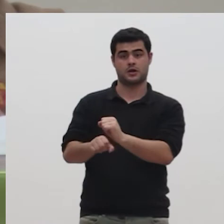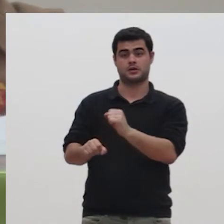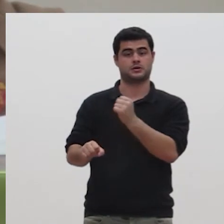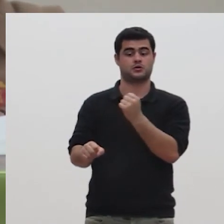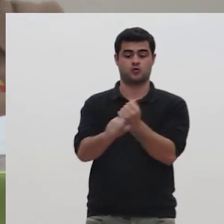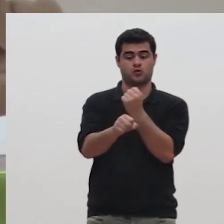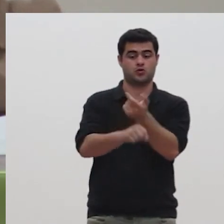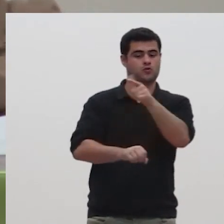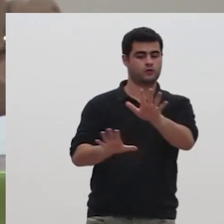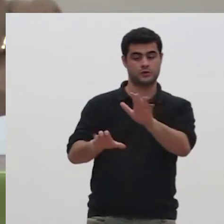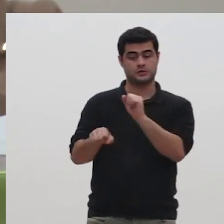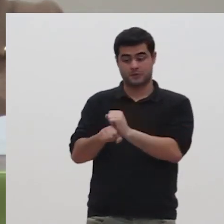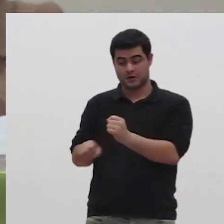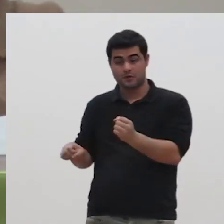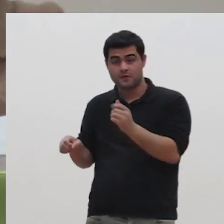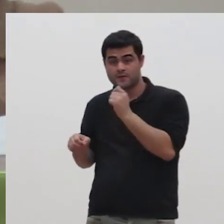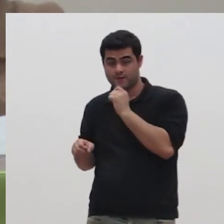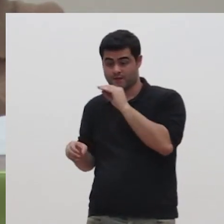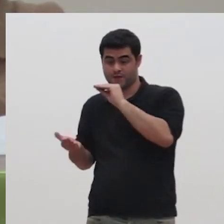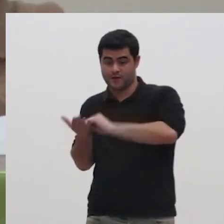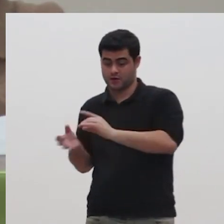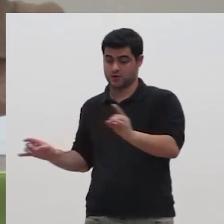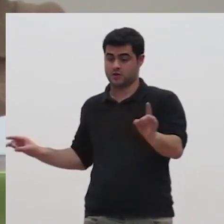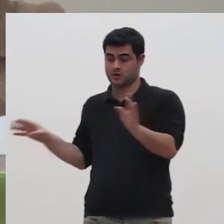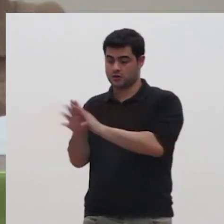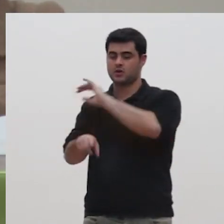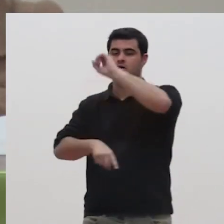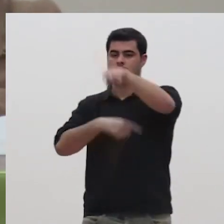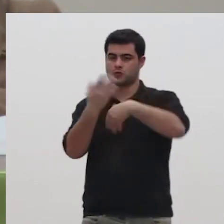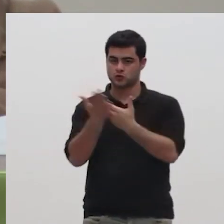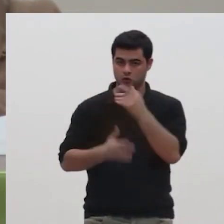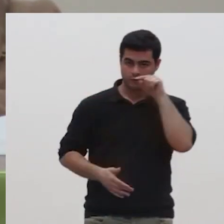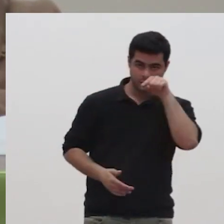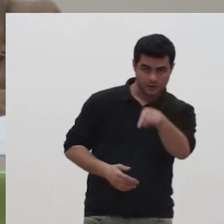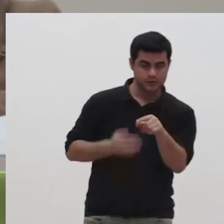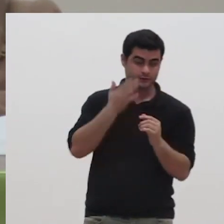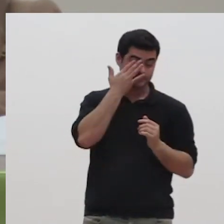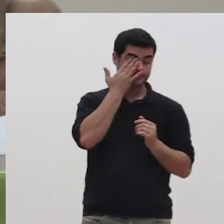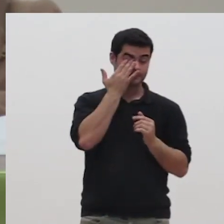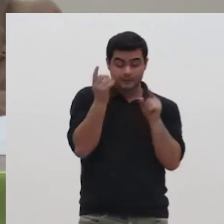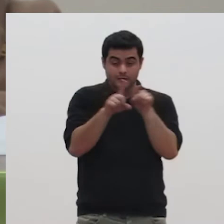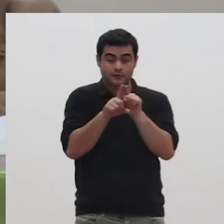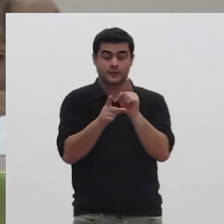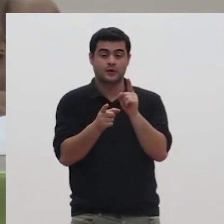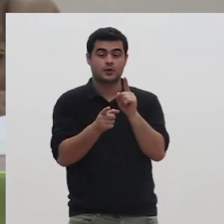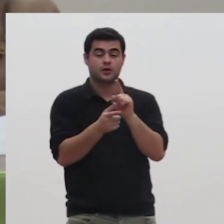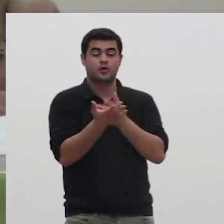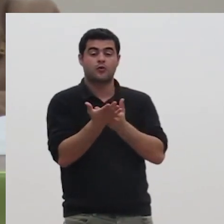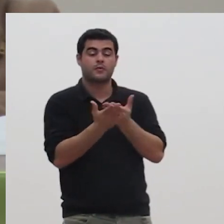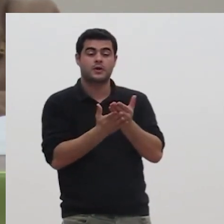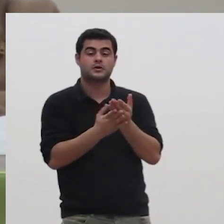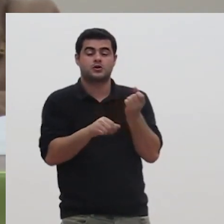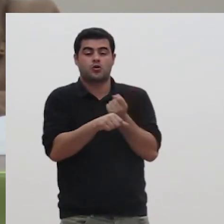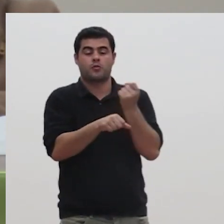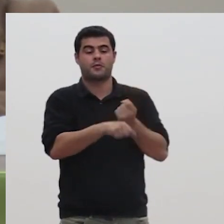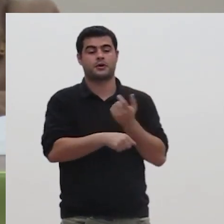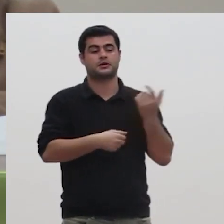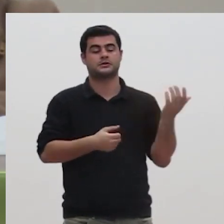pela metade, quanto, inclusive, no que diz respeito à reforma, no final das contas, das obras,